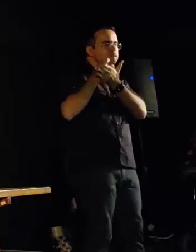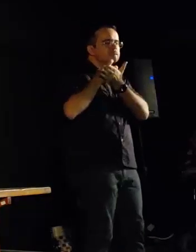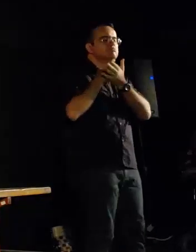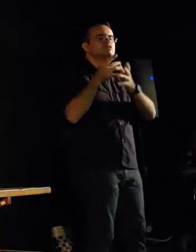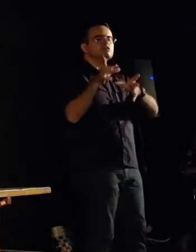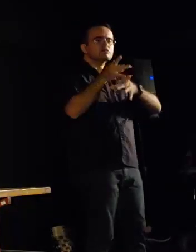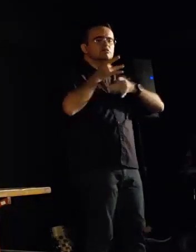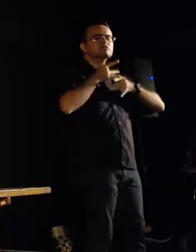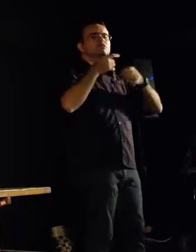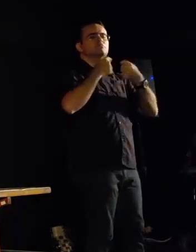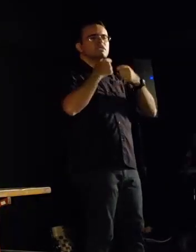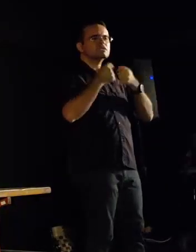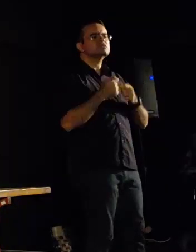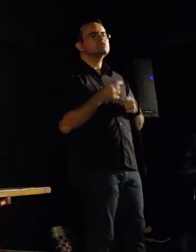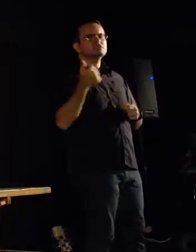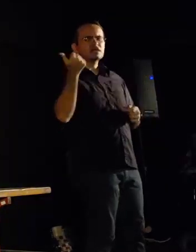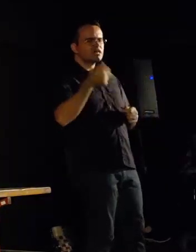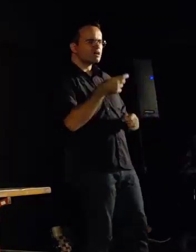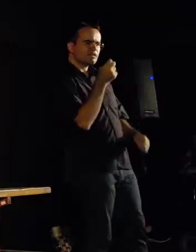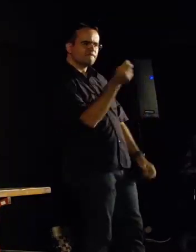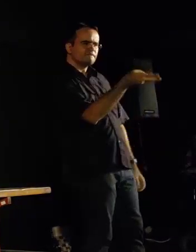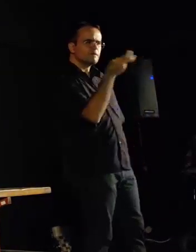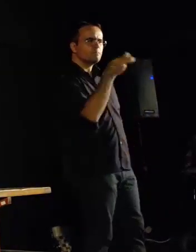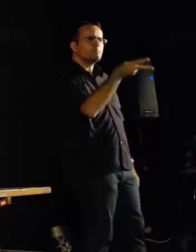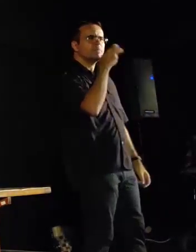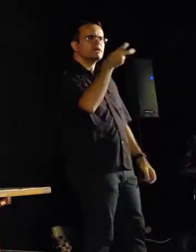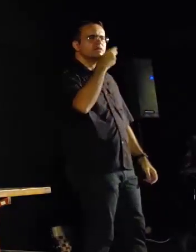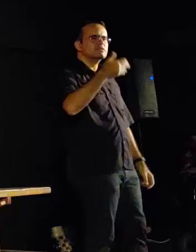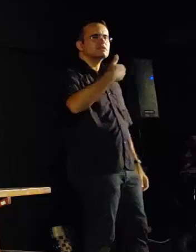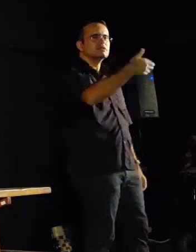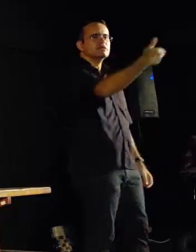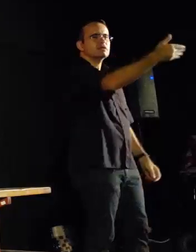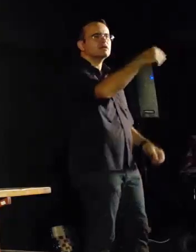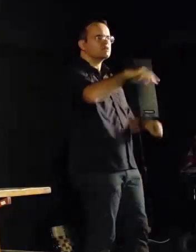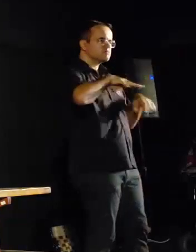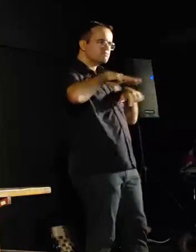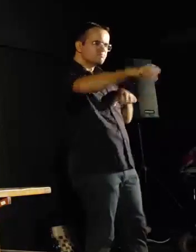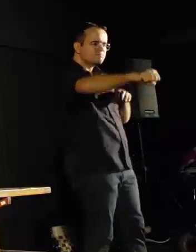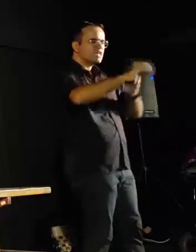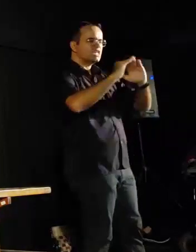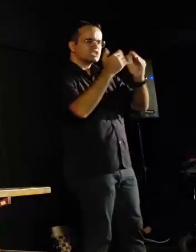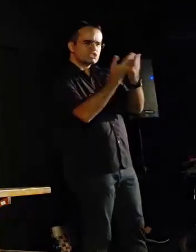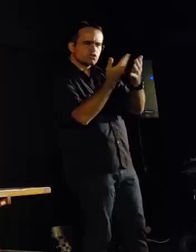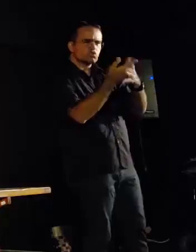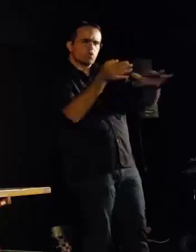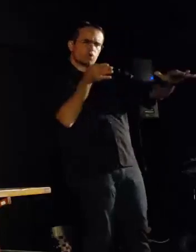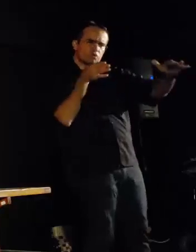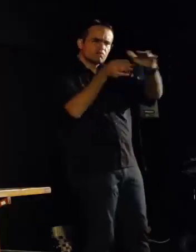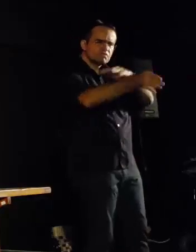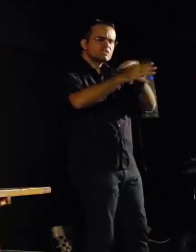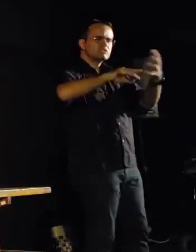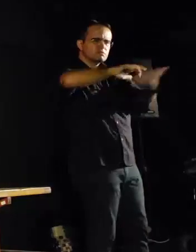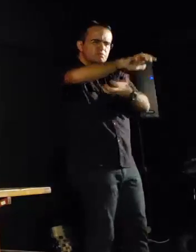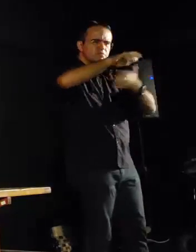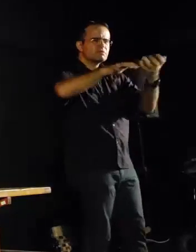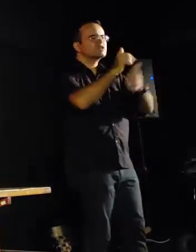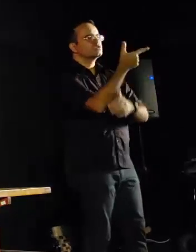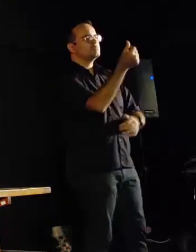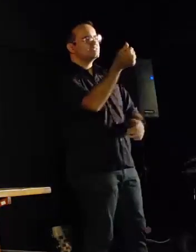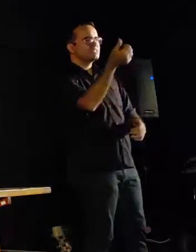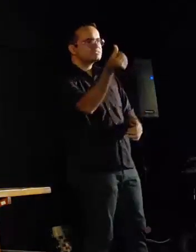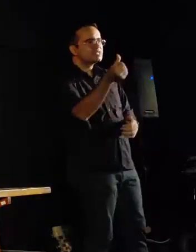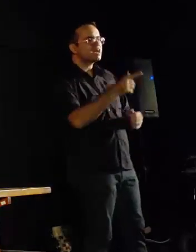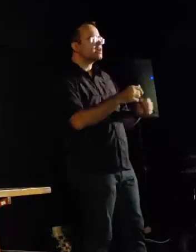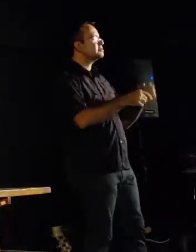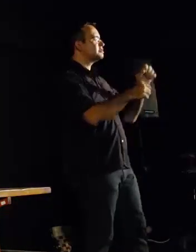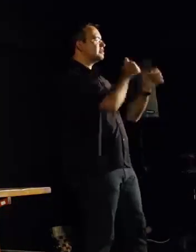me parece que estão por aí. As pistas que as ocupações das escolas nos deram em 2016, a ocupação das escolas